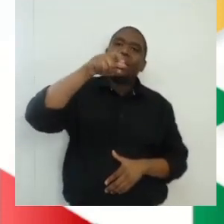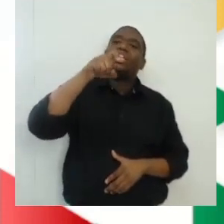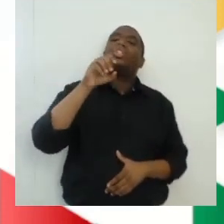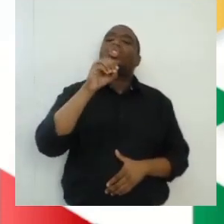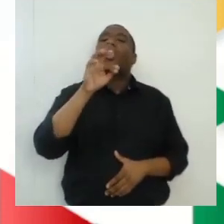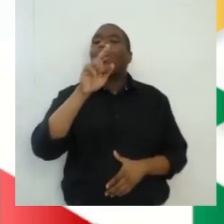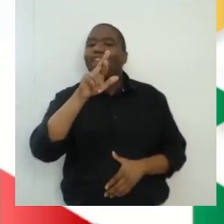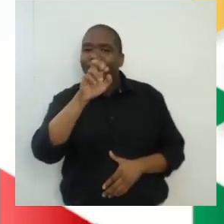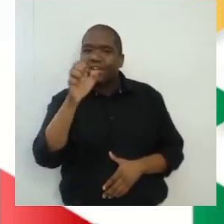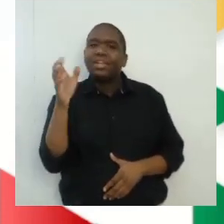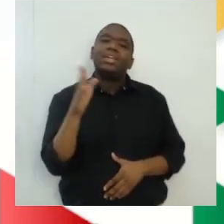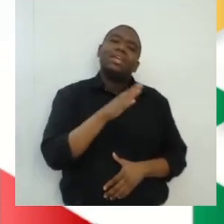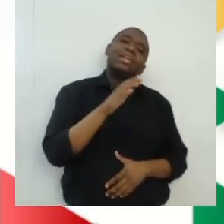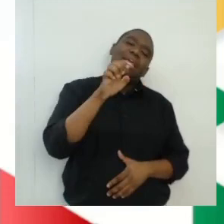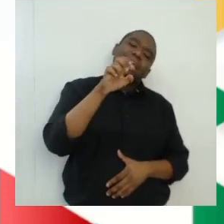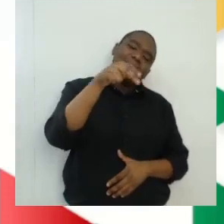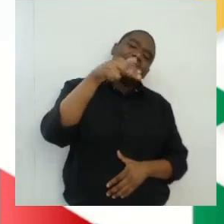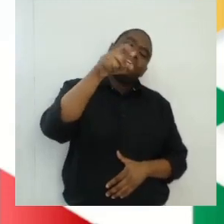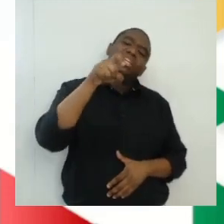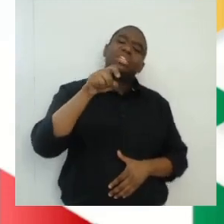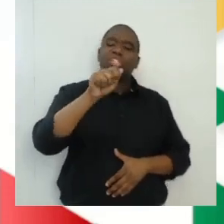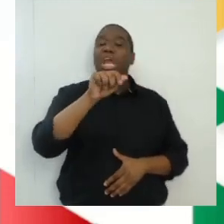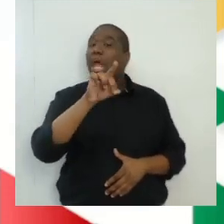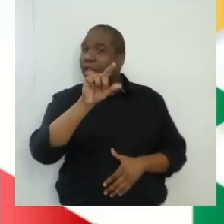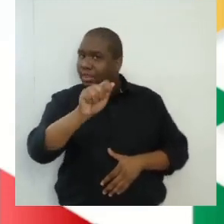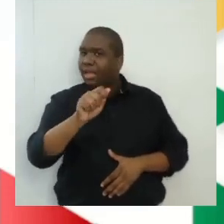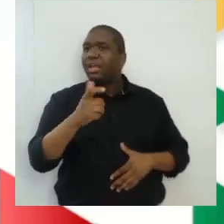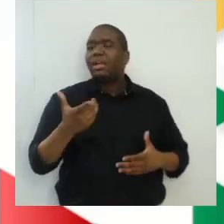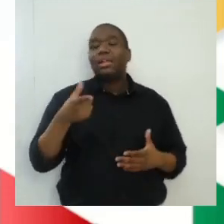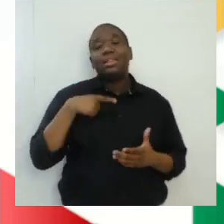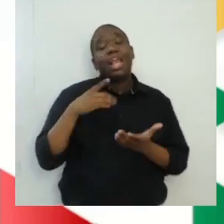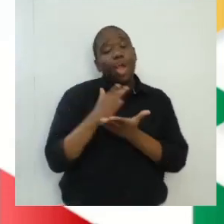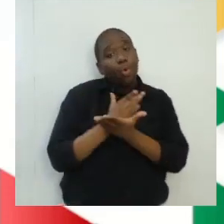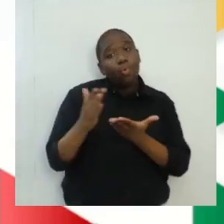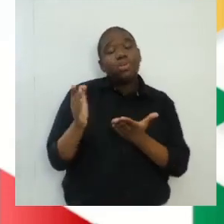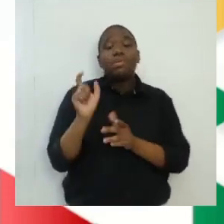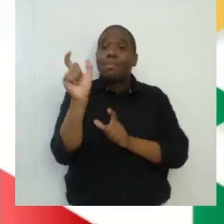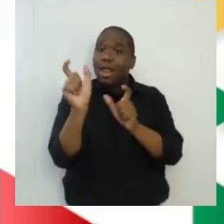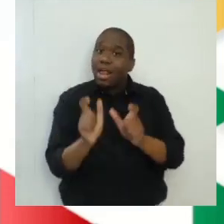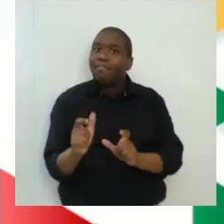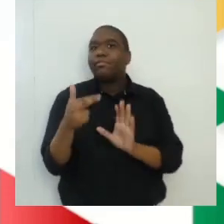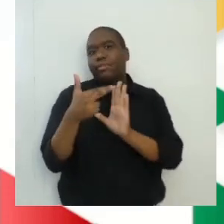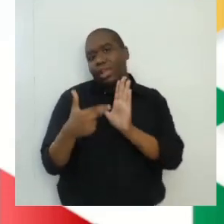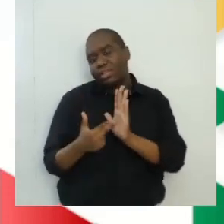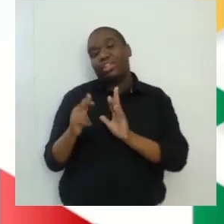enxame. Mas existem as exceções, né? E exatamente